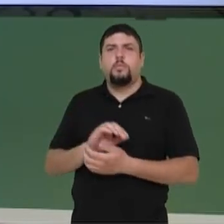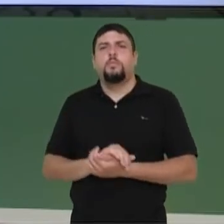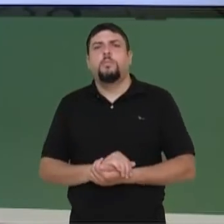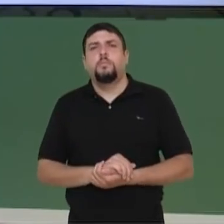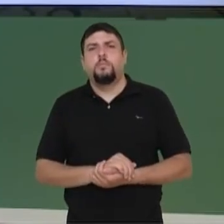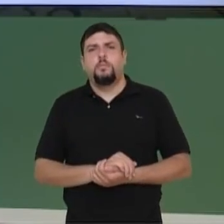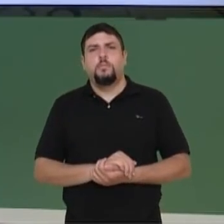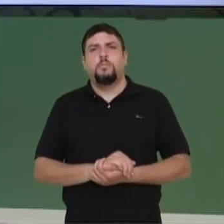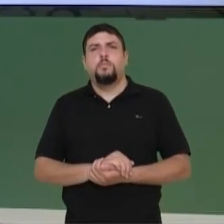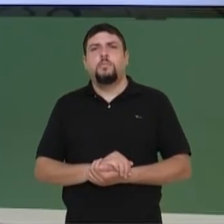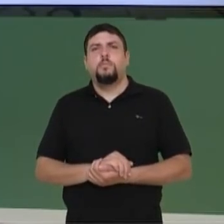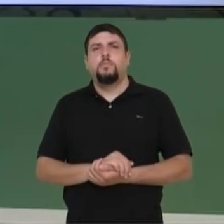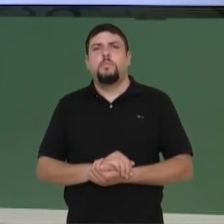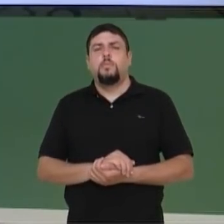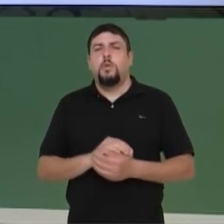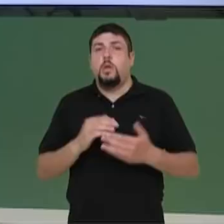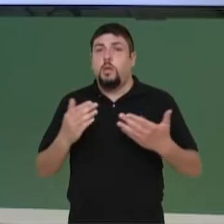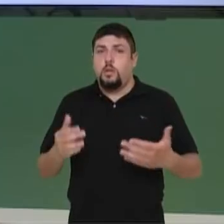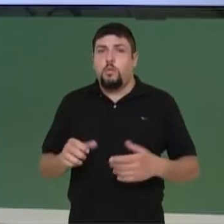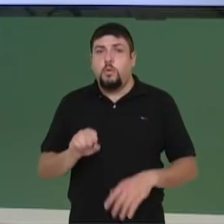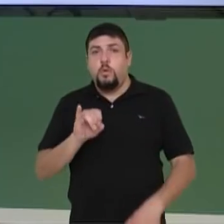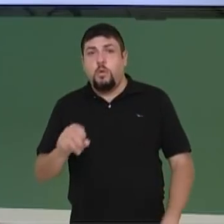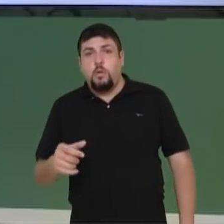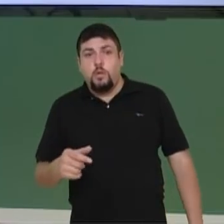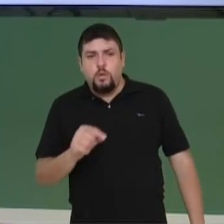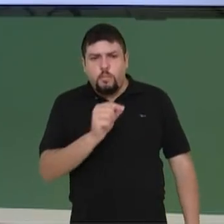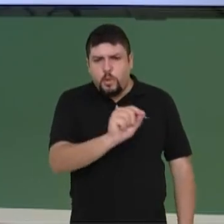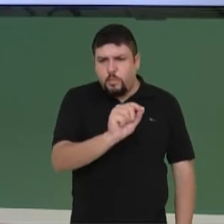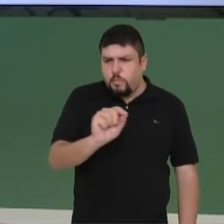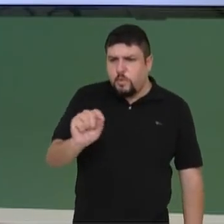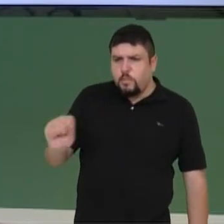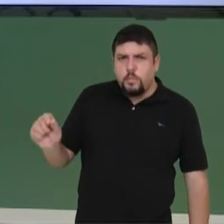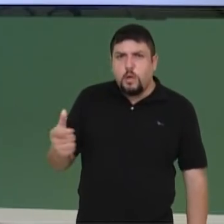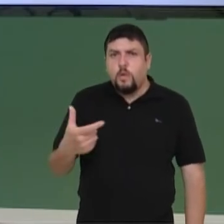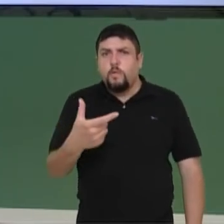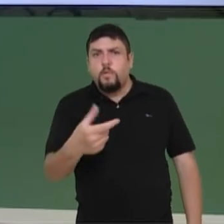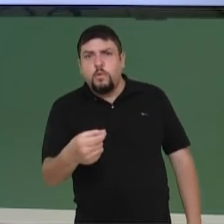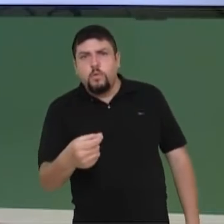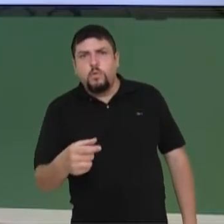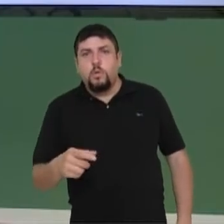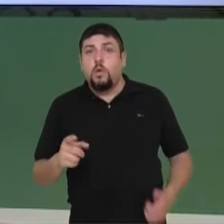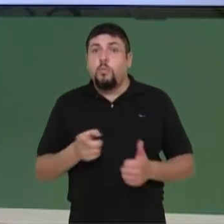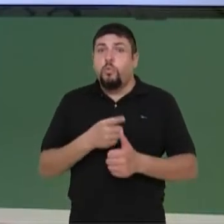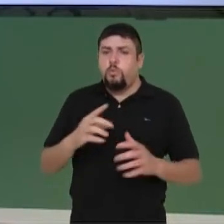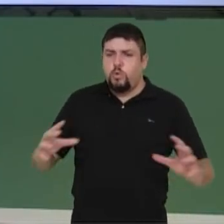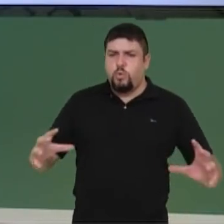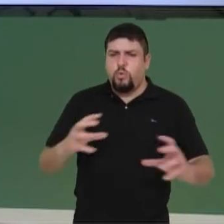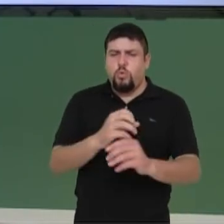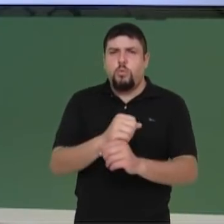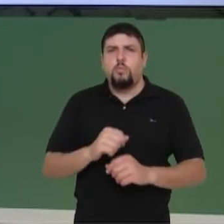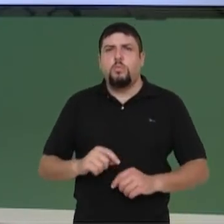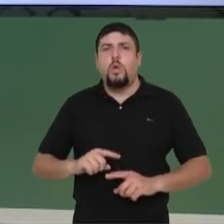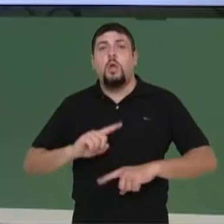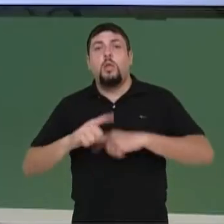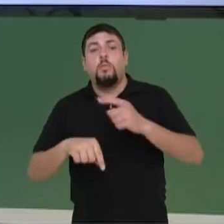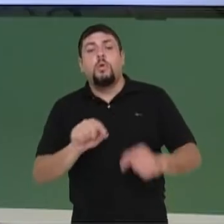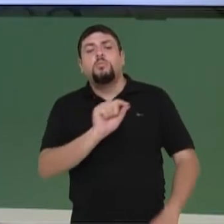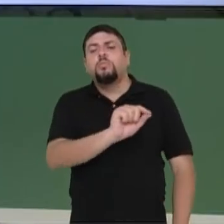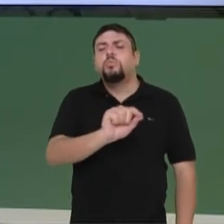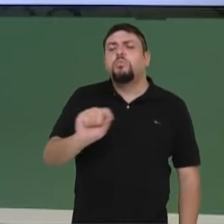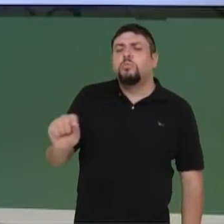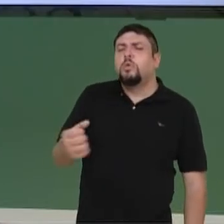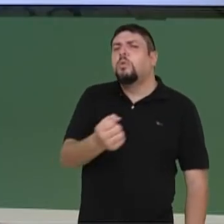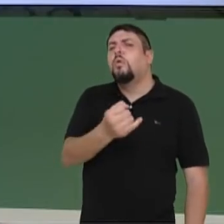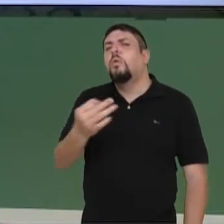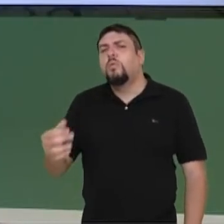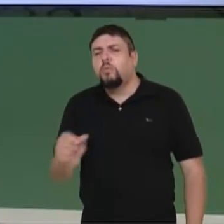caso, a frequência absoluta ali. Então, se são 20 dados, eu vou somar os 20 dados primeiro. E depois eu vou dividir por 20. E assim por diante.